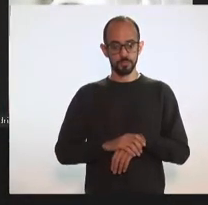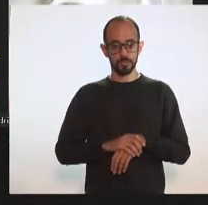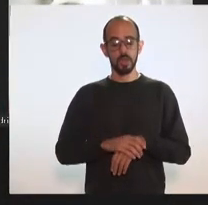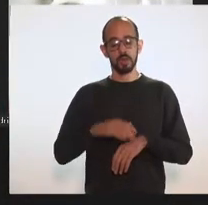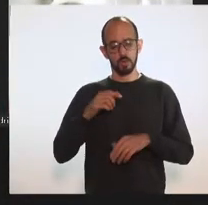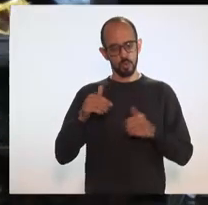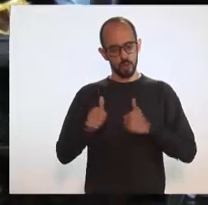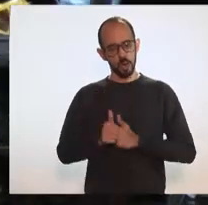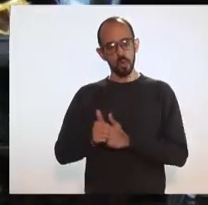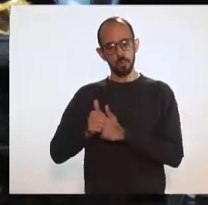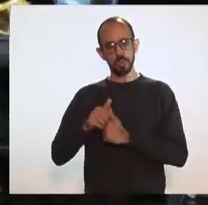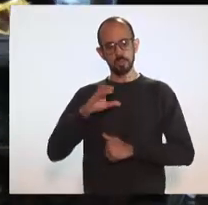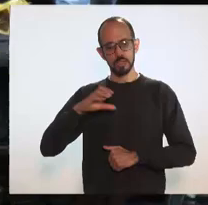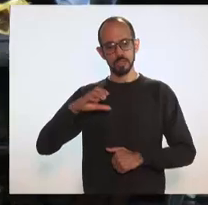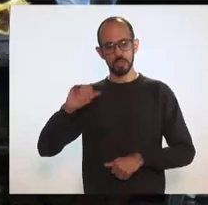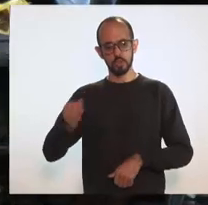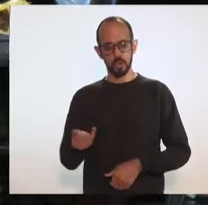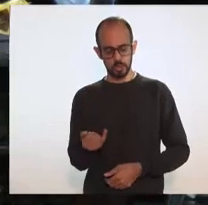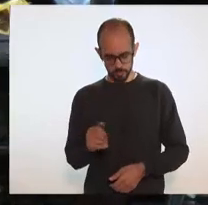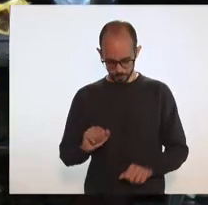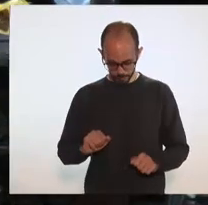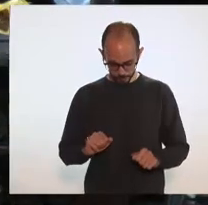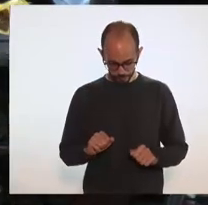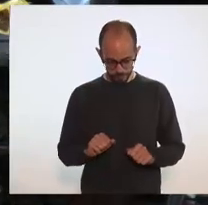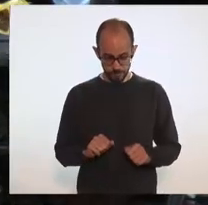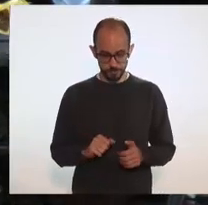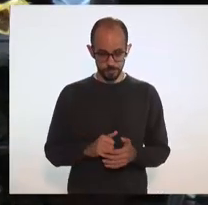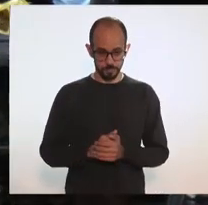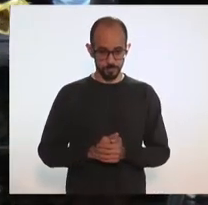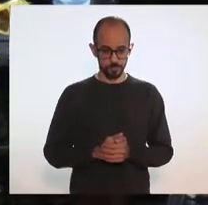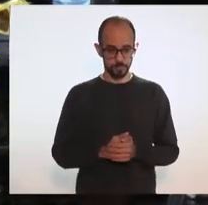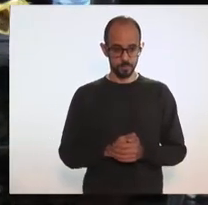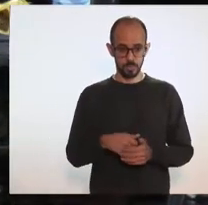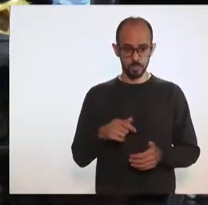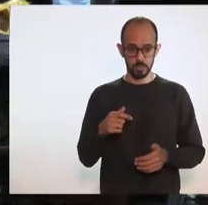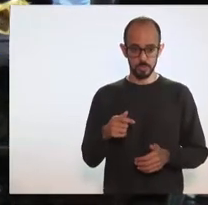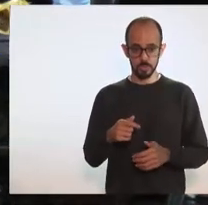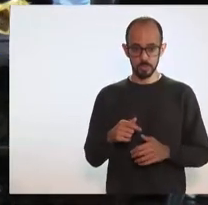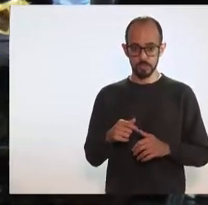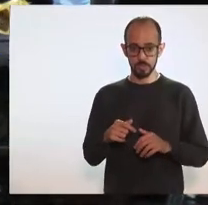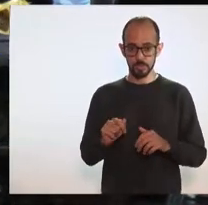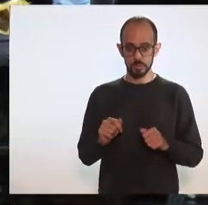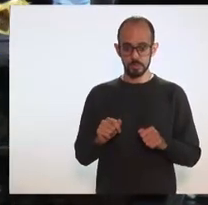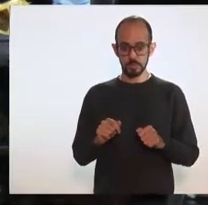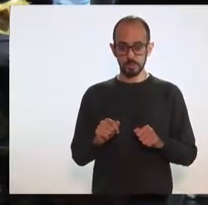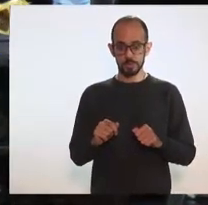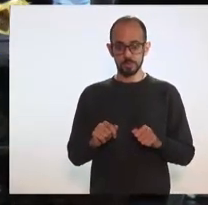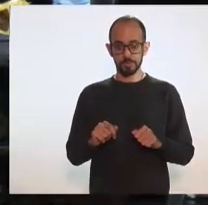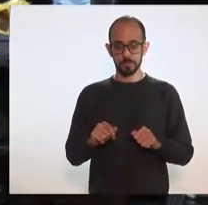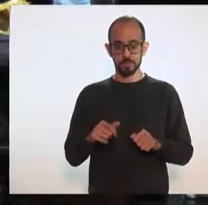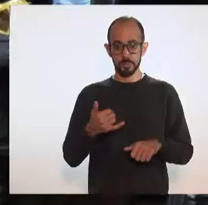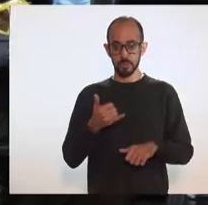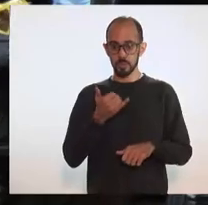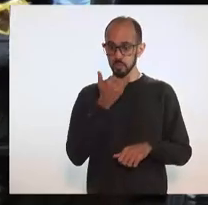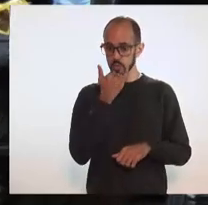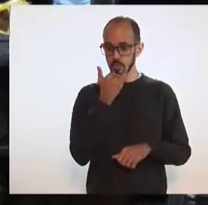todas as regiões pareceres emitidos em discussão havendo Quem Queira discutir Presidente